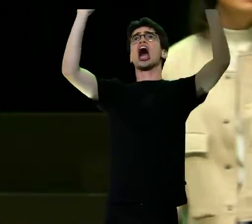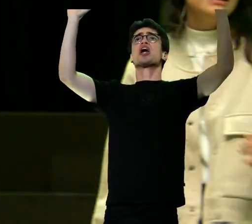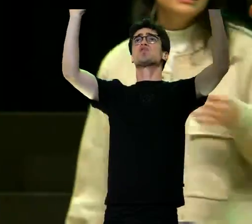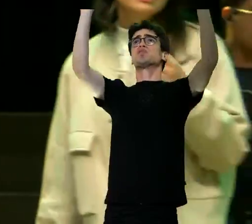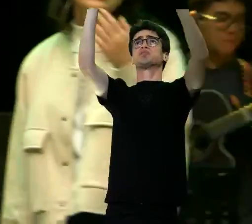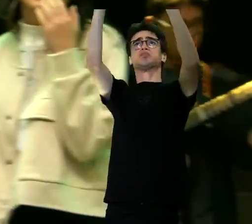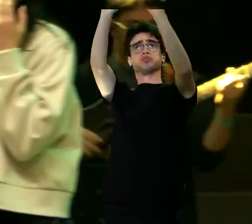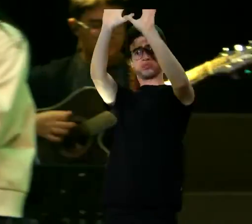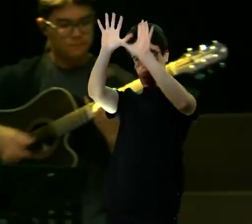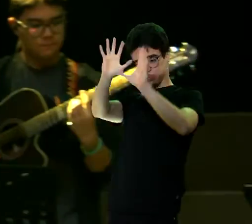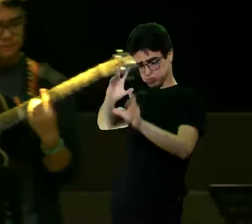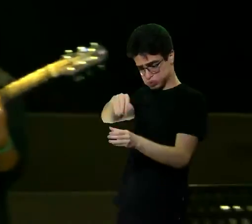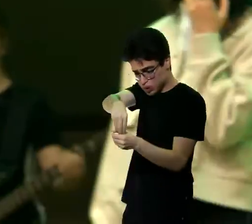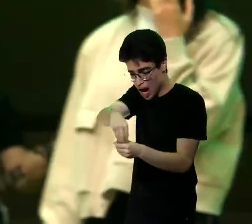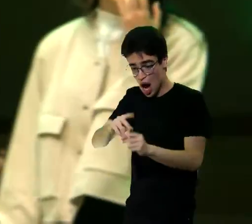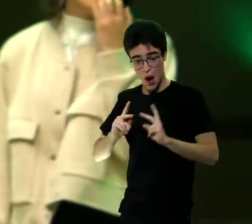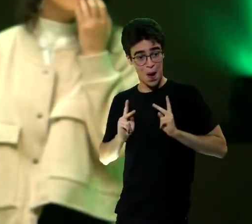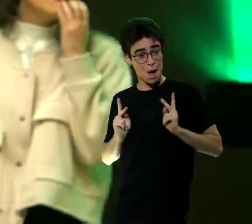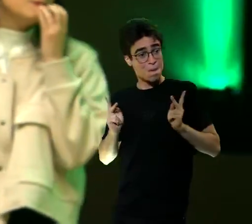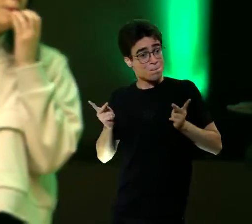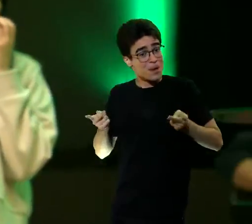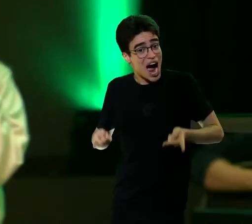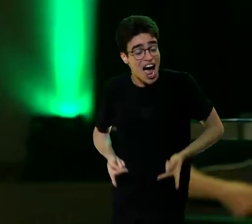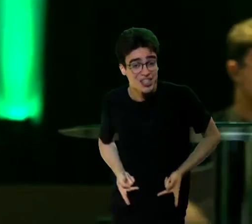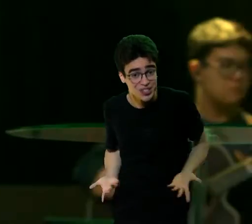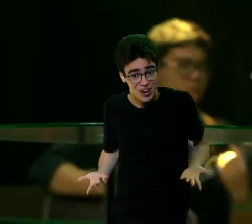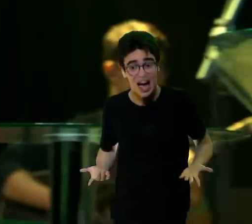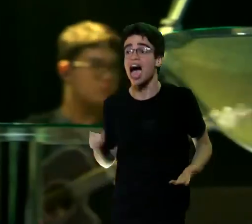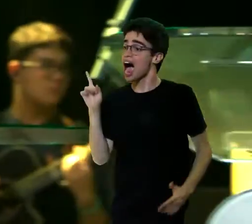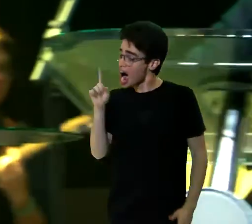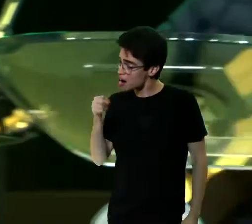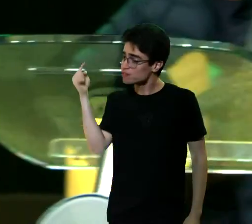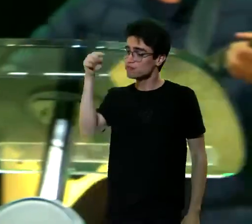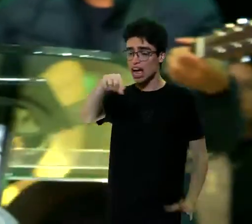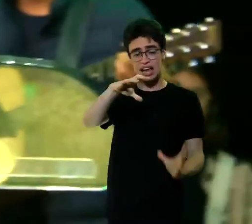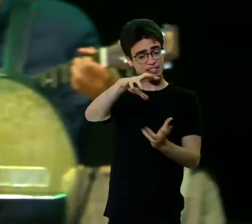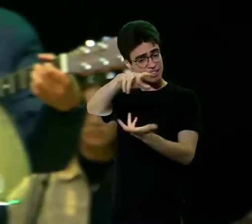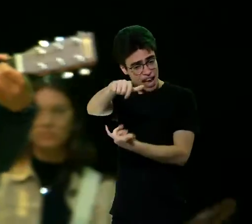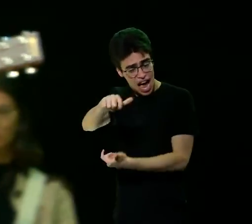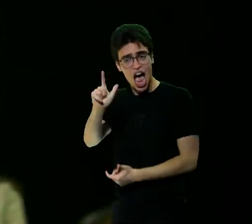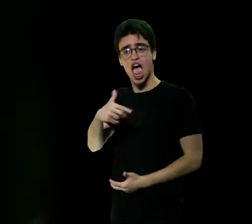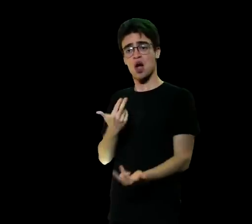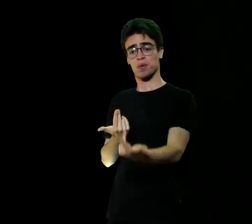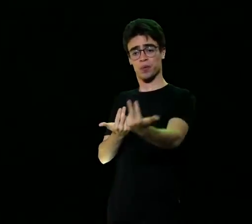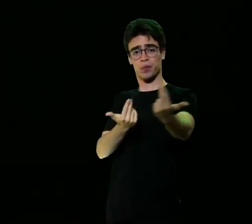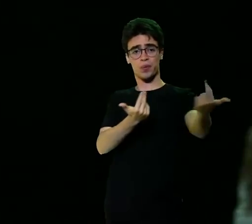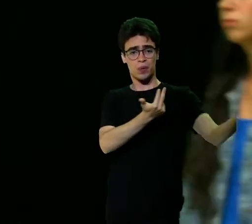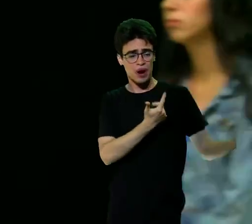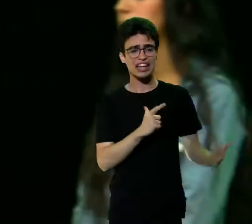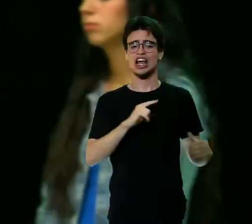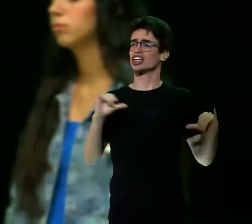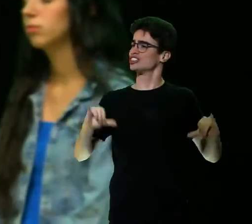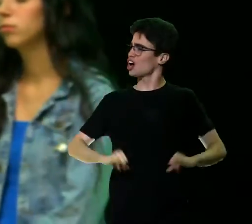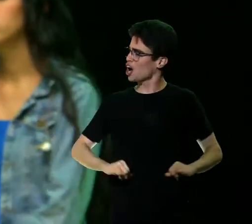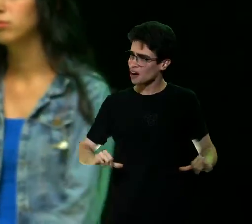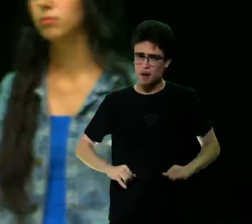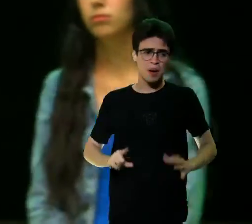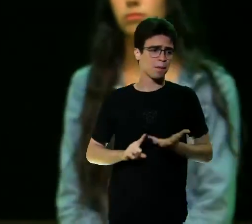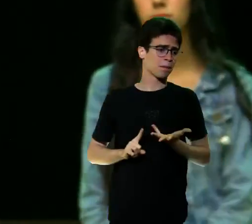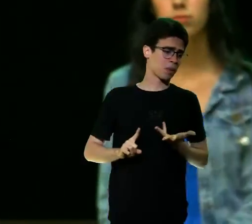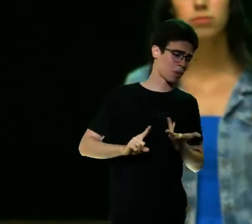Jesus, como Deus, escolheu viver como nós, passar pelos mesmos sofrimentos, pelas mesmas crises que você